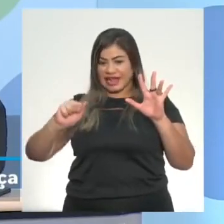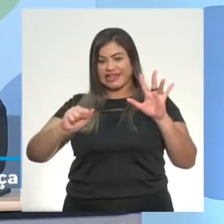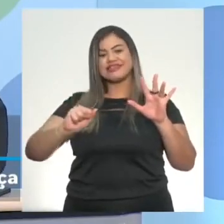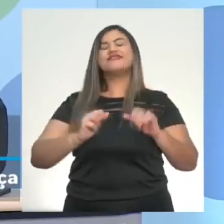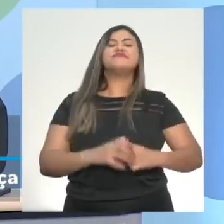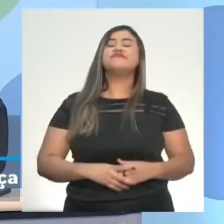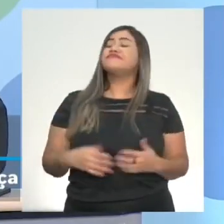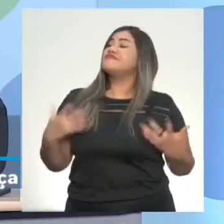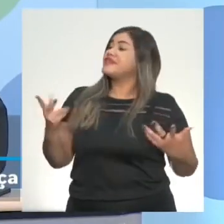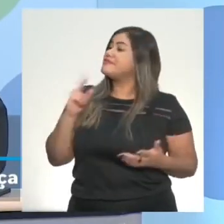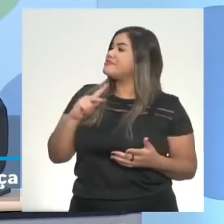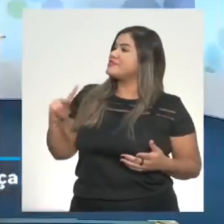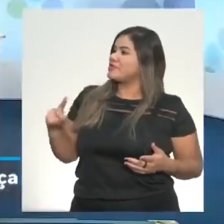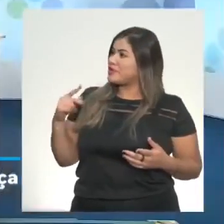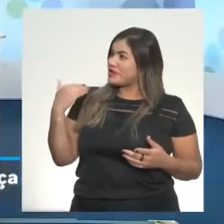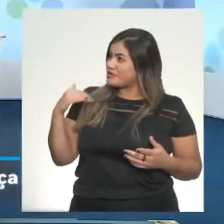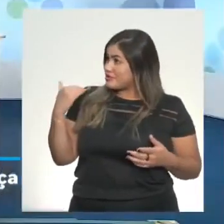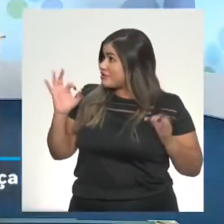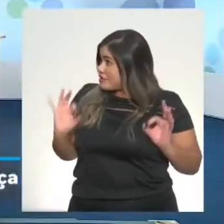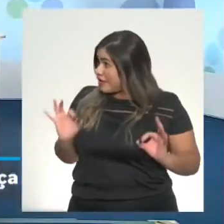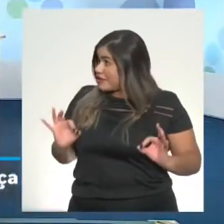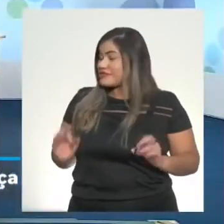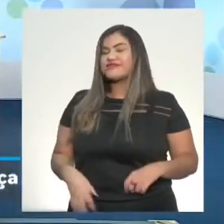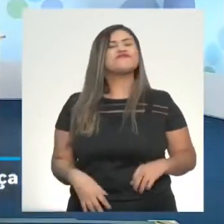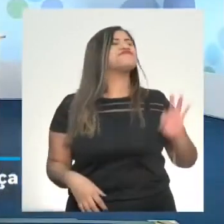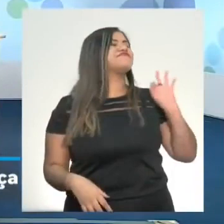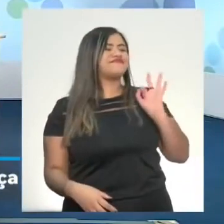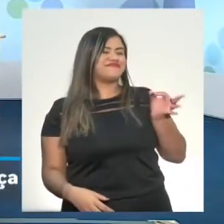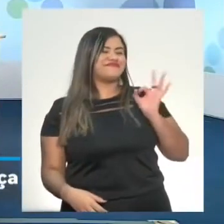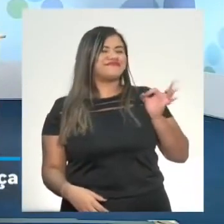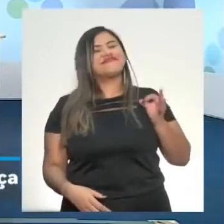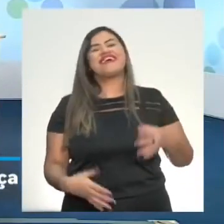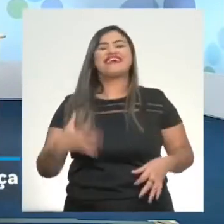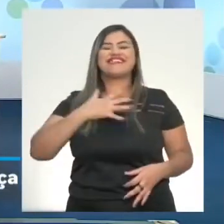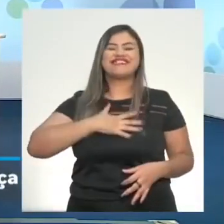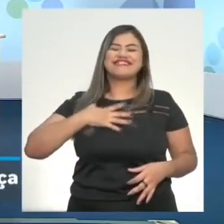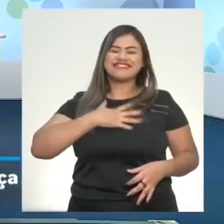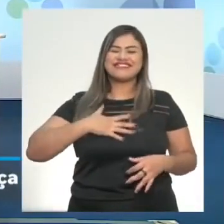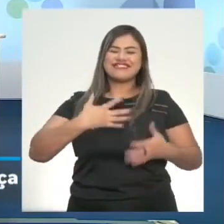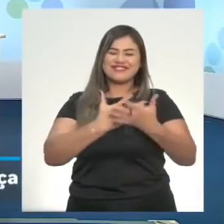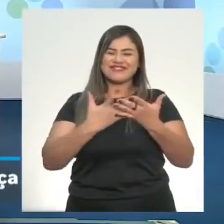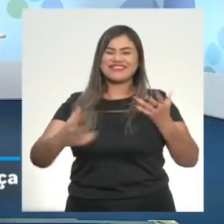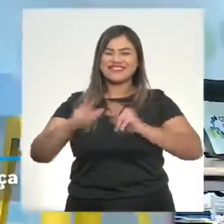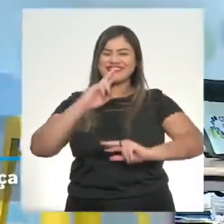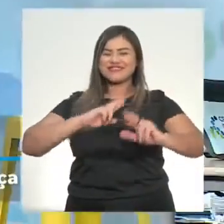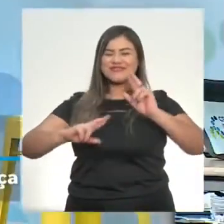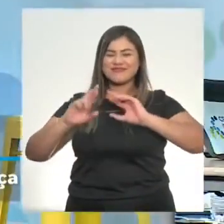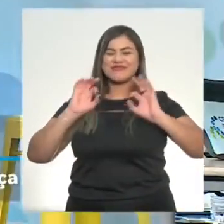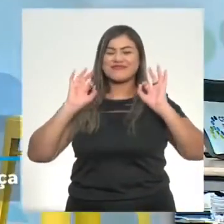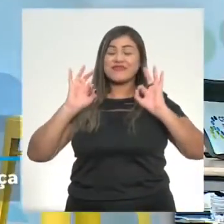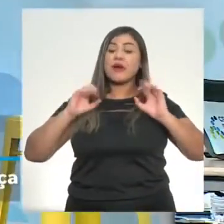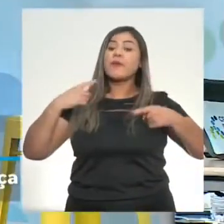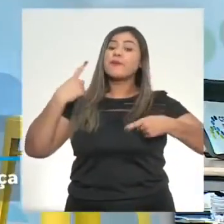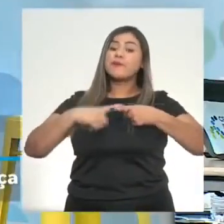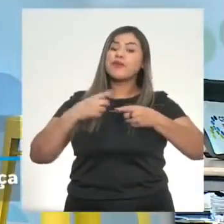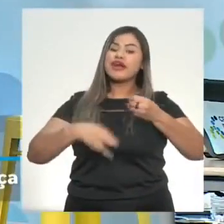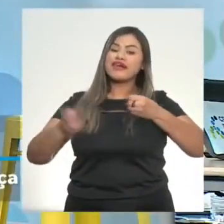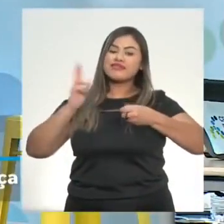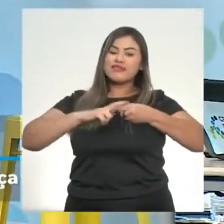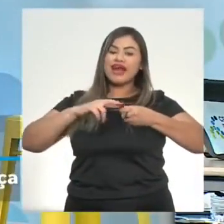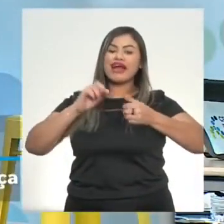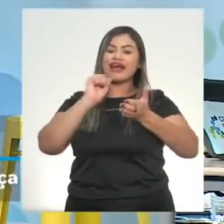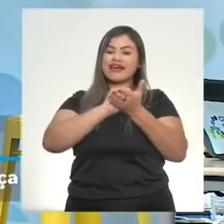Guirado. E aí, professora Inês, é isso mesmo? É isso mesmo. Estou gostando de ver, hein, pessoal? Porque esta retomada da